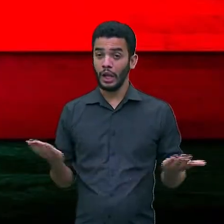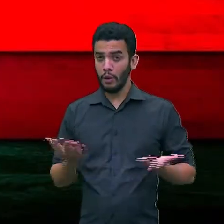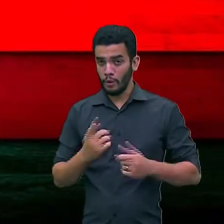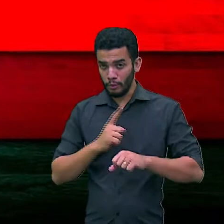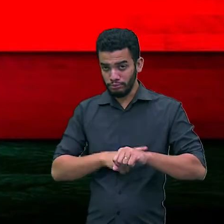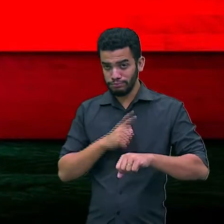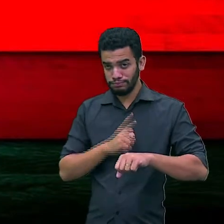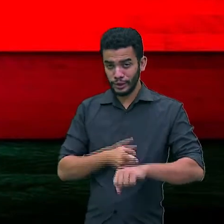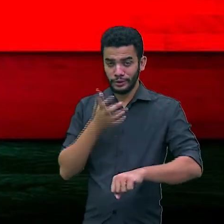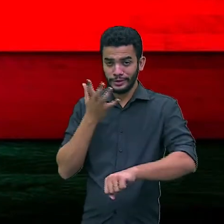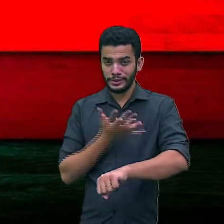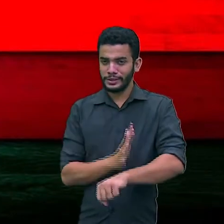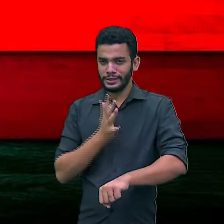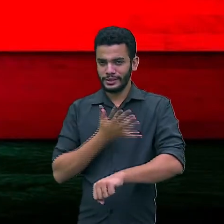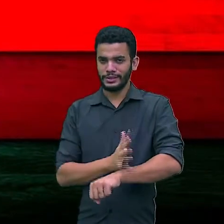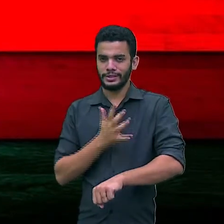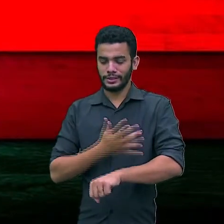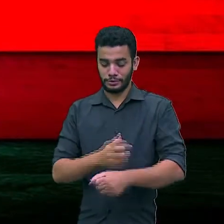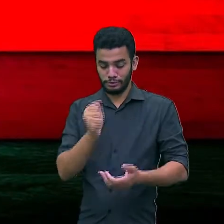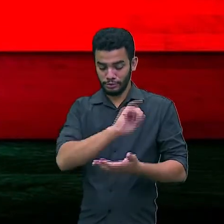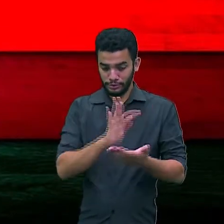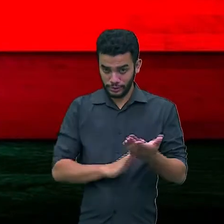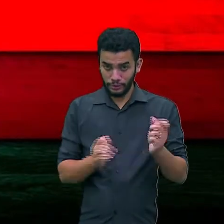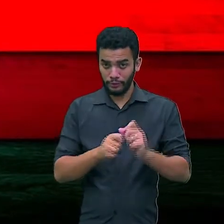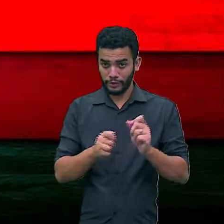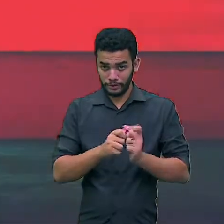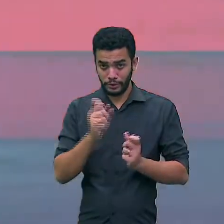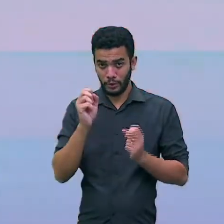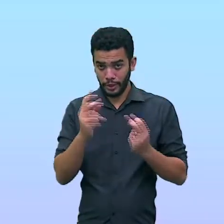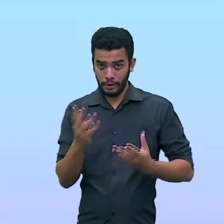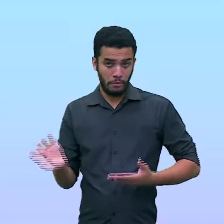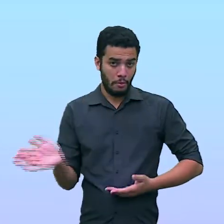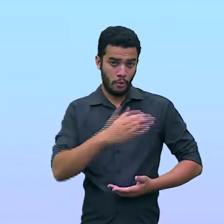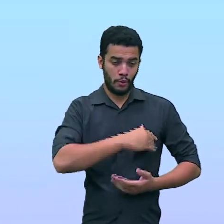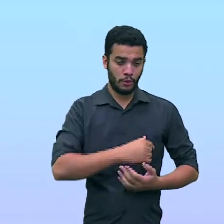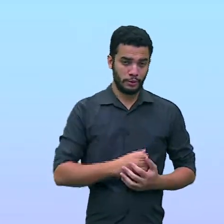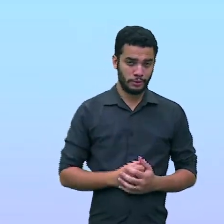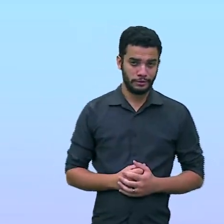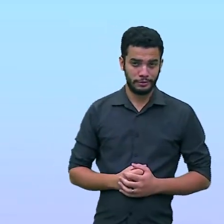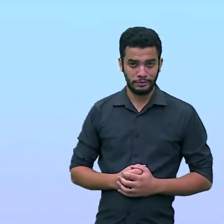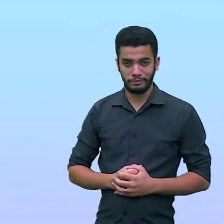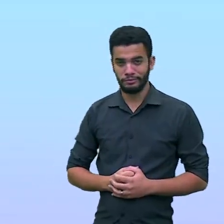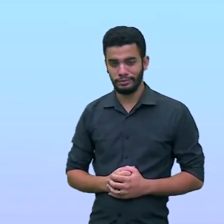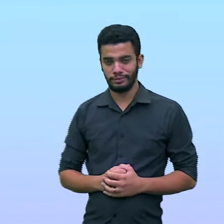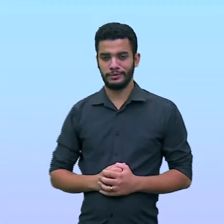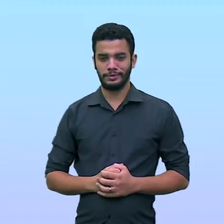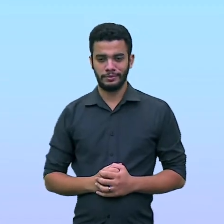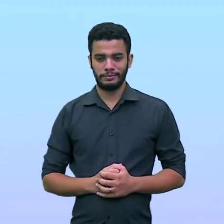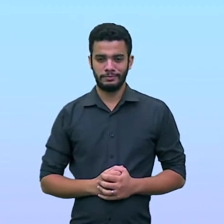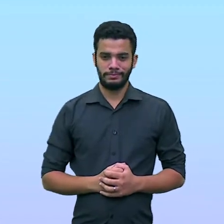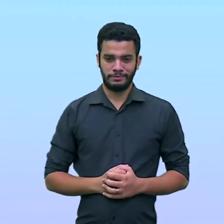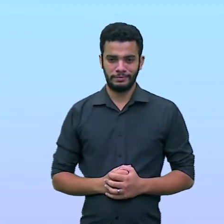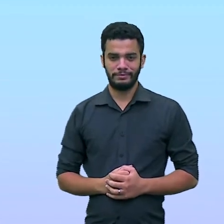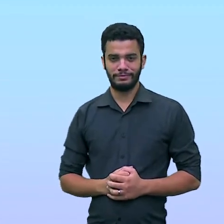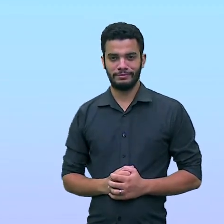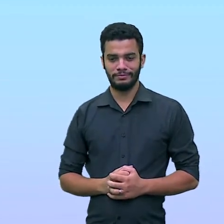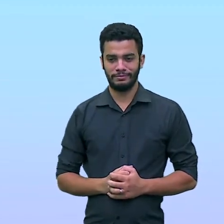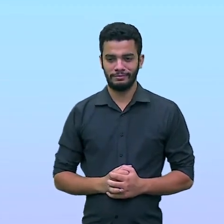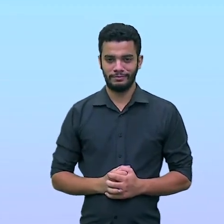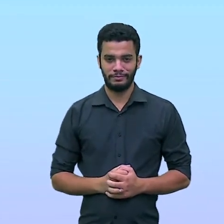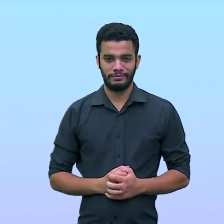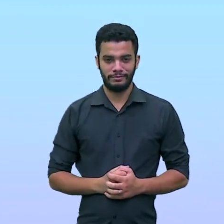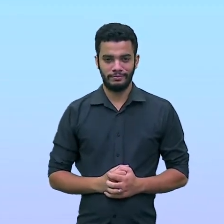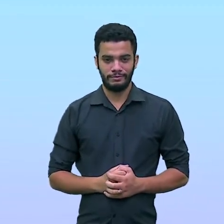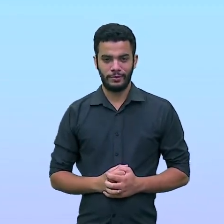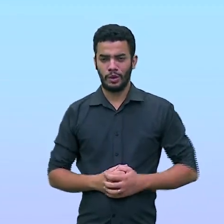Hora de praticar. Vamos às atividades? Vamos fazer juntos? Venha comigo. Vamos lá.